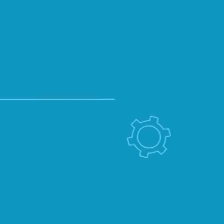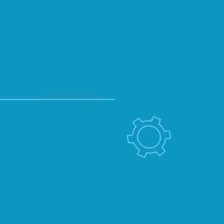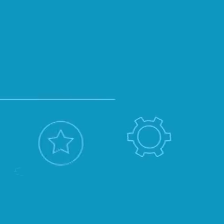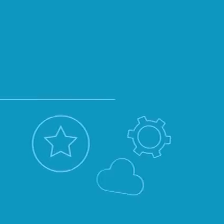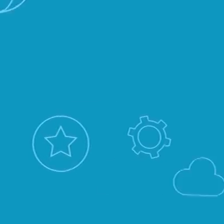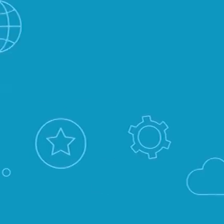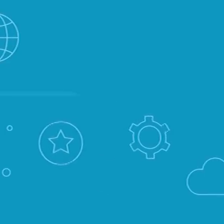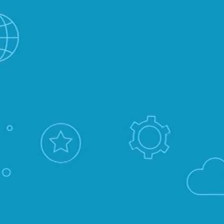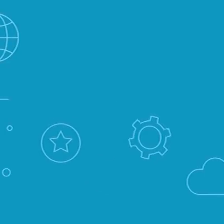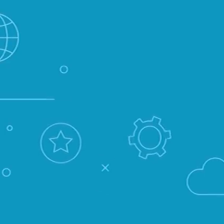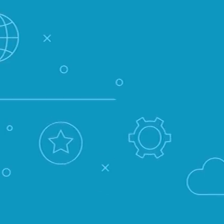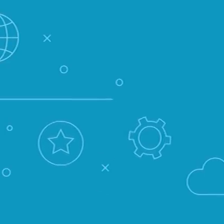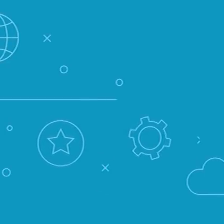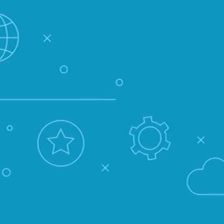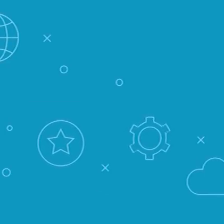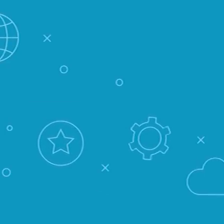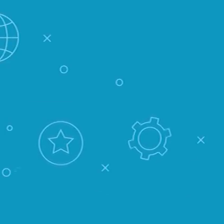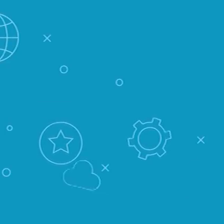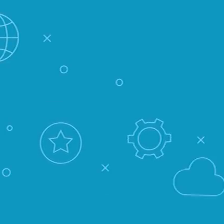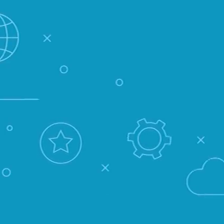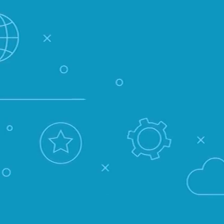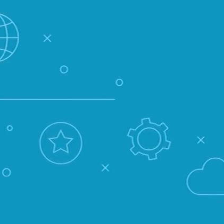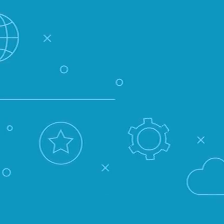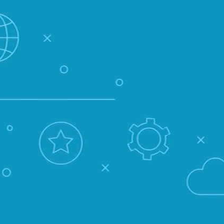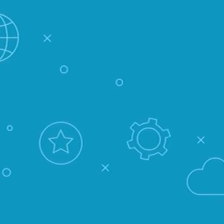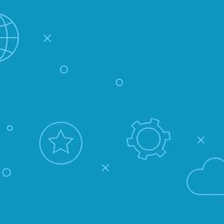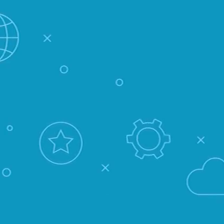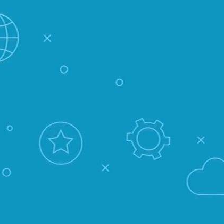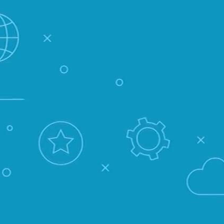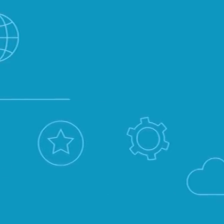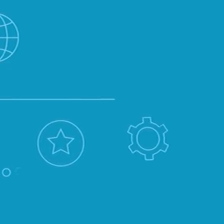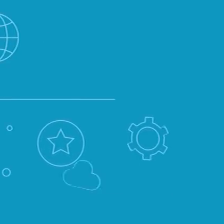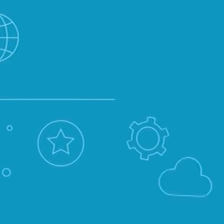lembrá-los também de acessar o Classroom, fazer a atividade obrigatória e registrar a tua